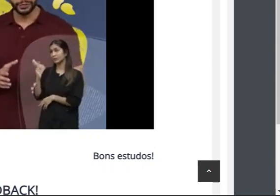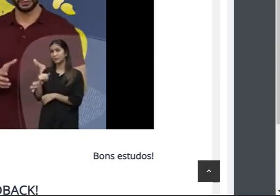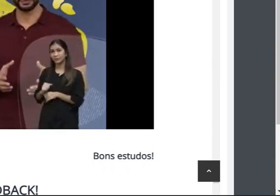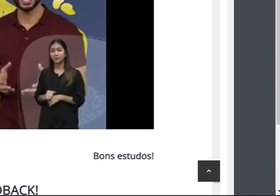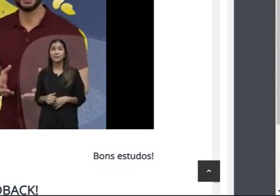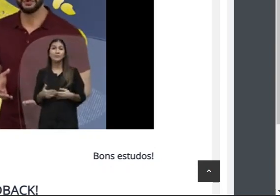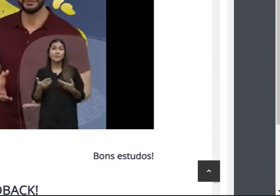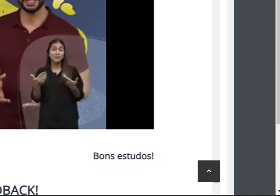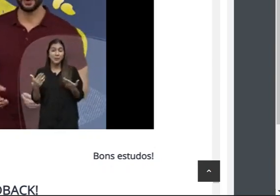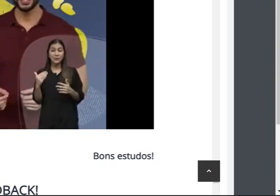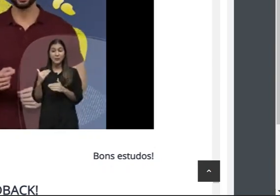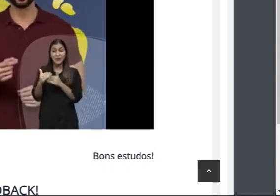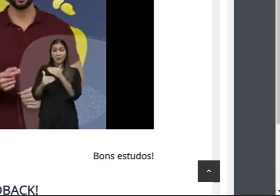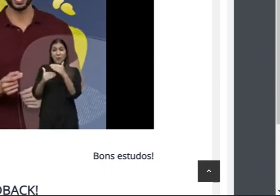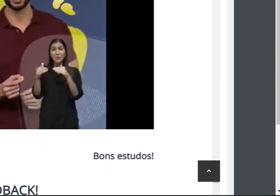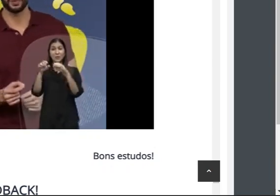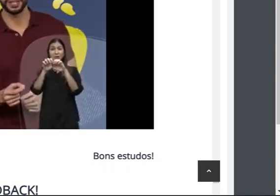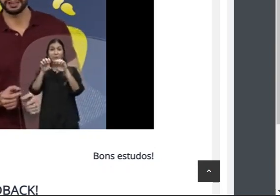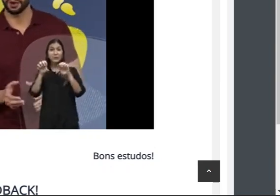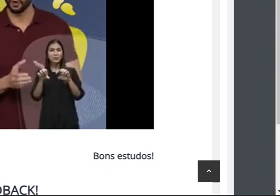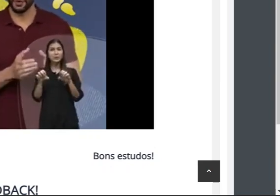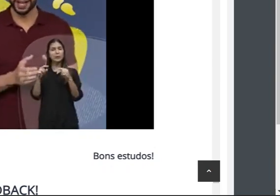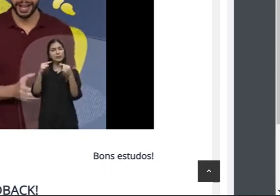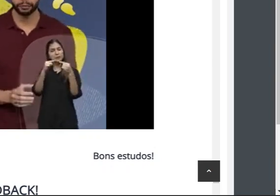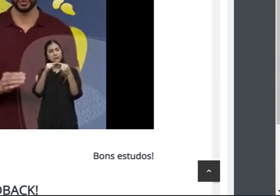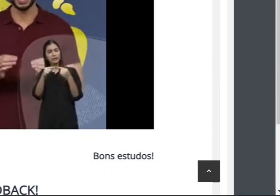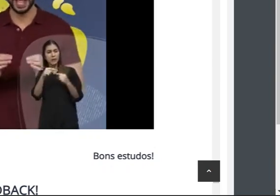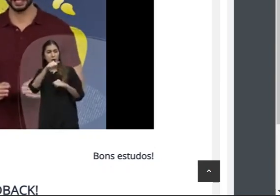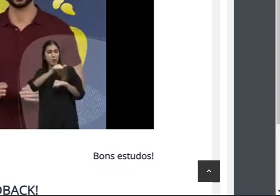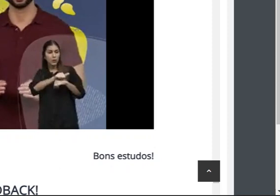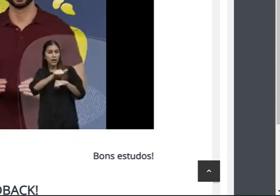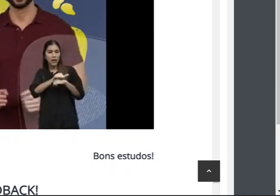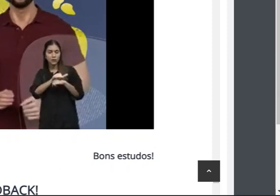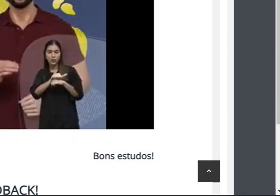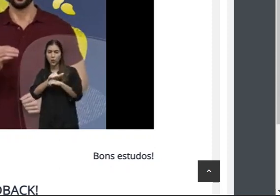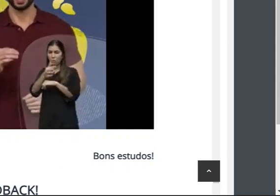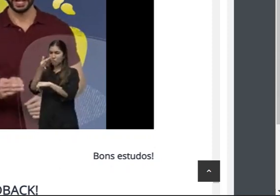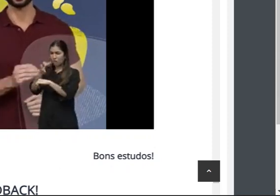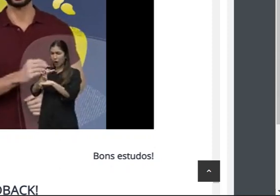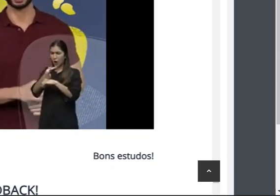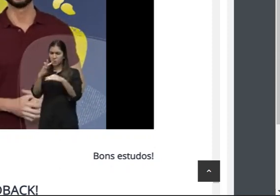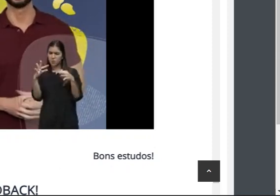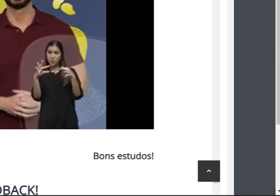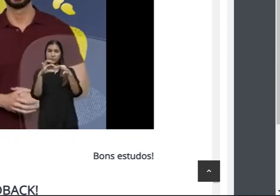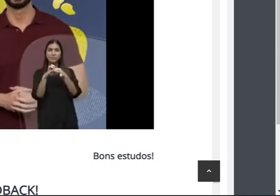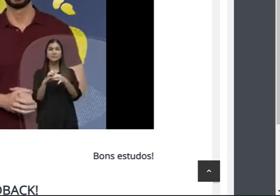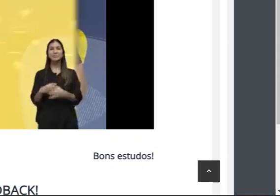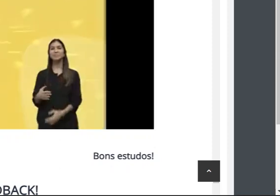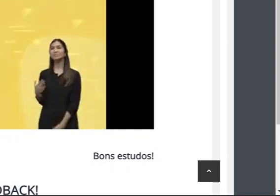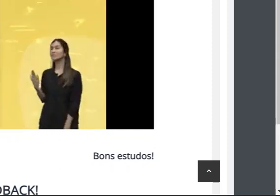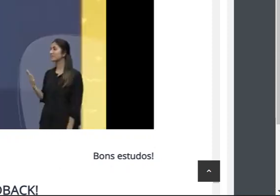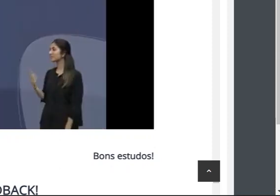conta disso, foi desenvolvida uma estrutura que combinava concreto e aço, o concreto armado.